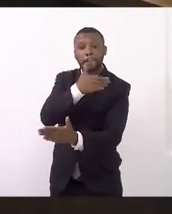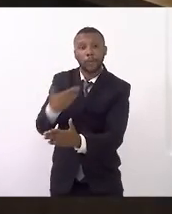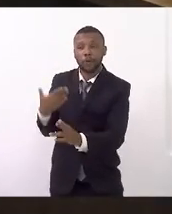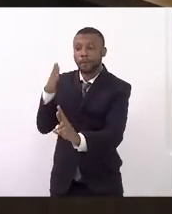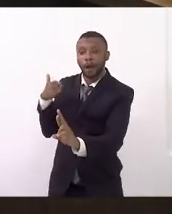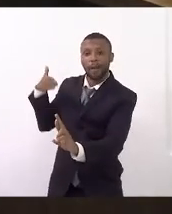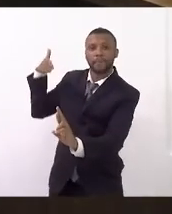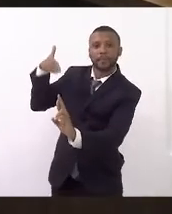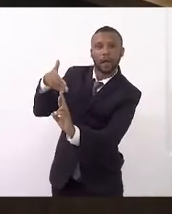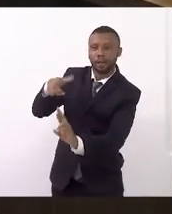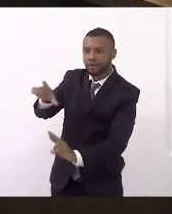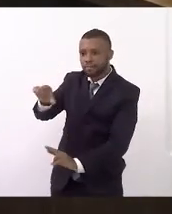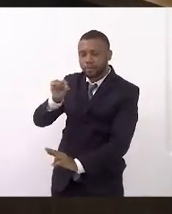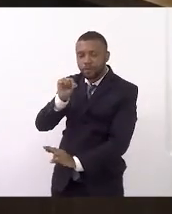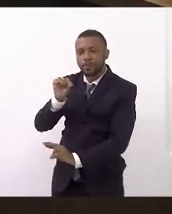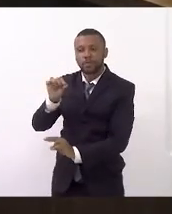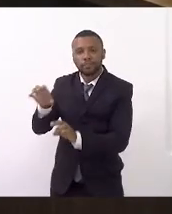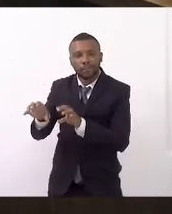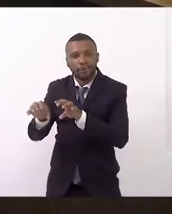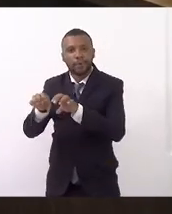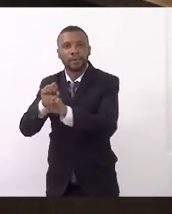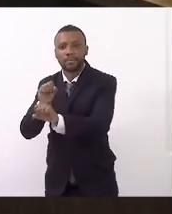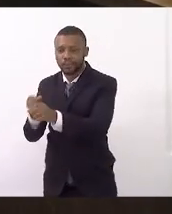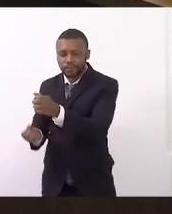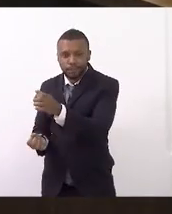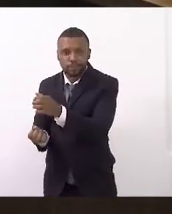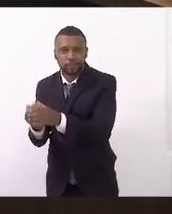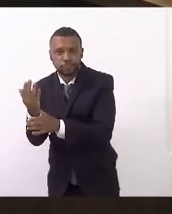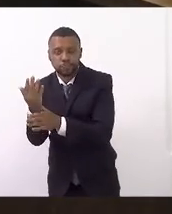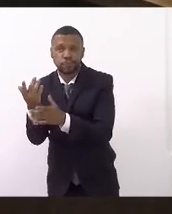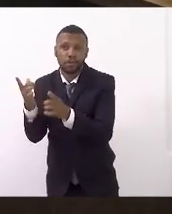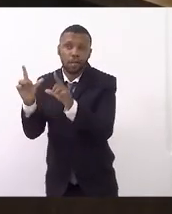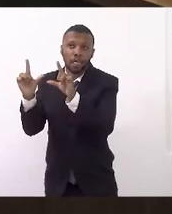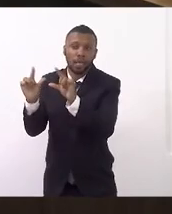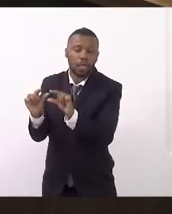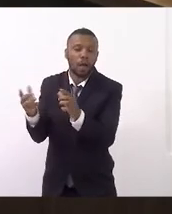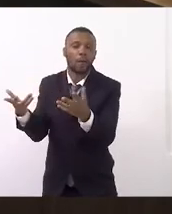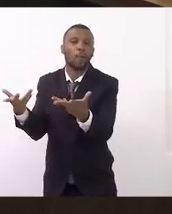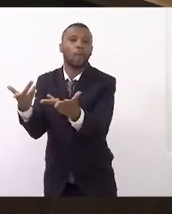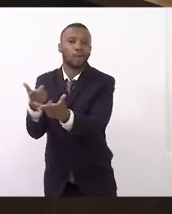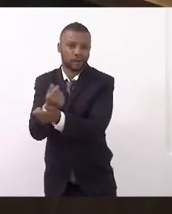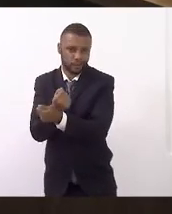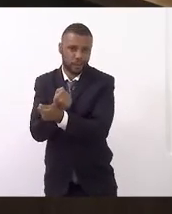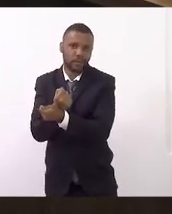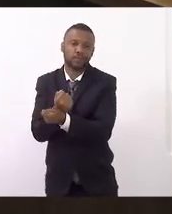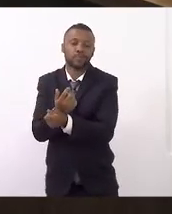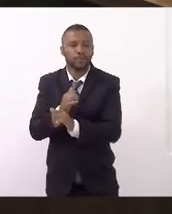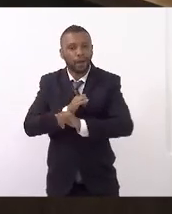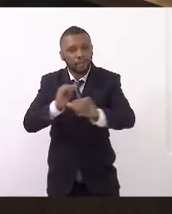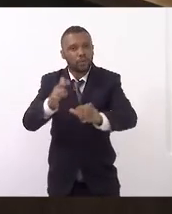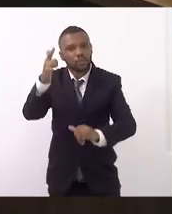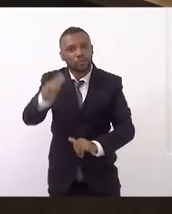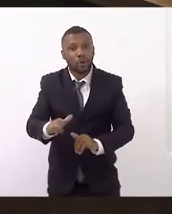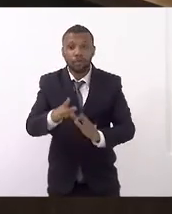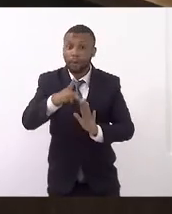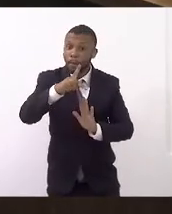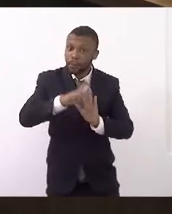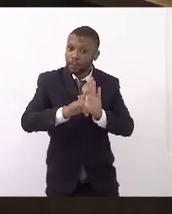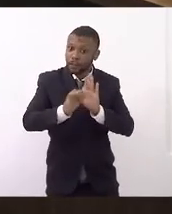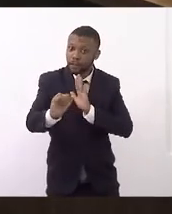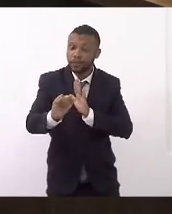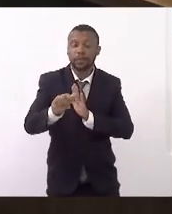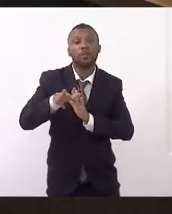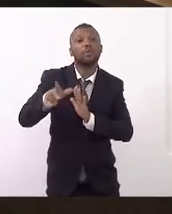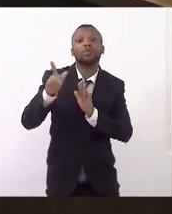uma formação aligerada, uma formação de menor qualidade. Eu repito, o nosso projeto não entrou no